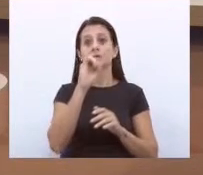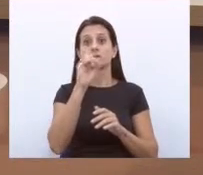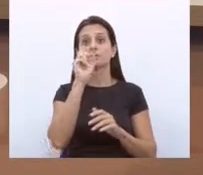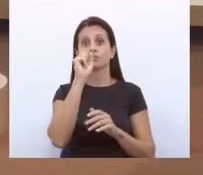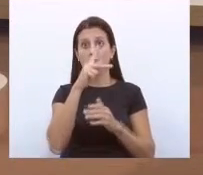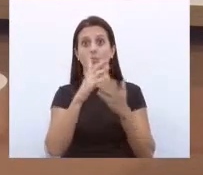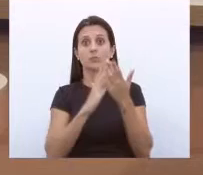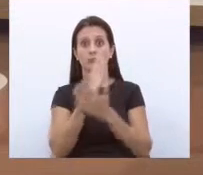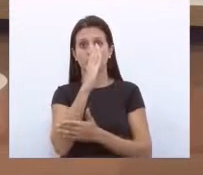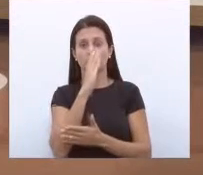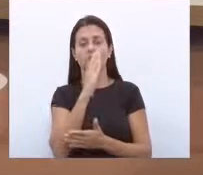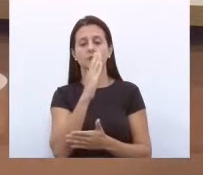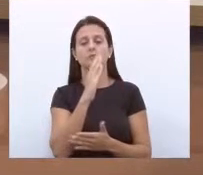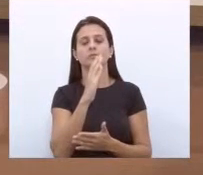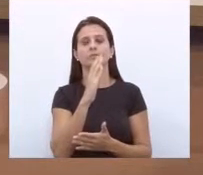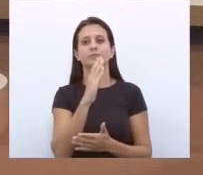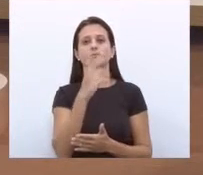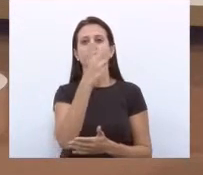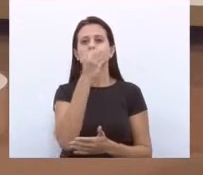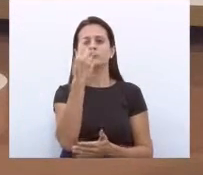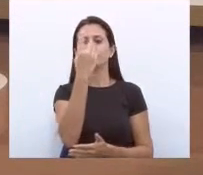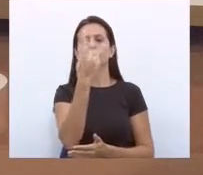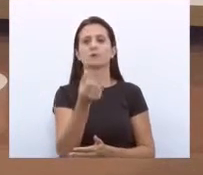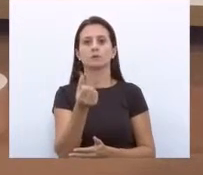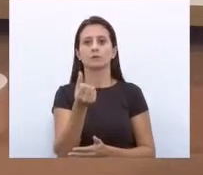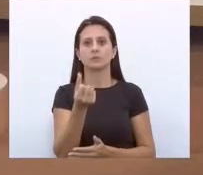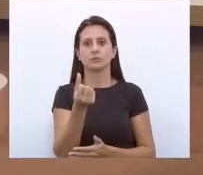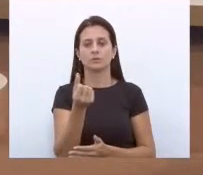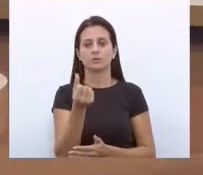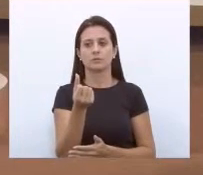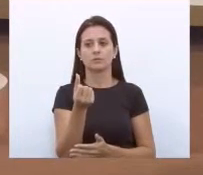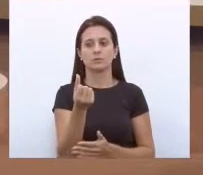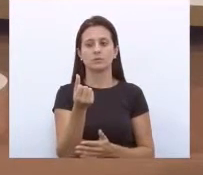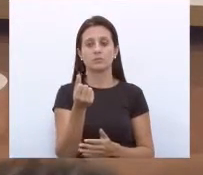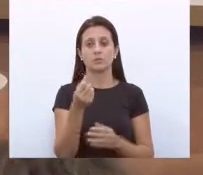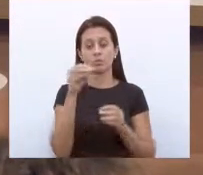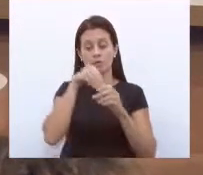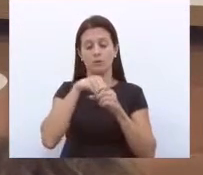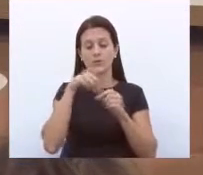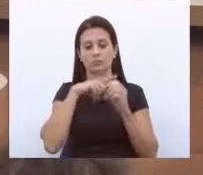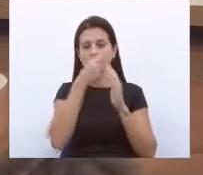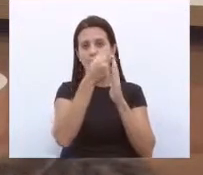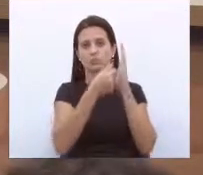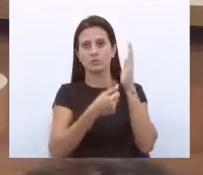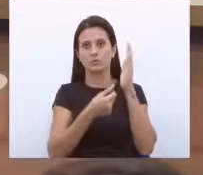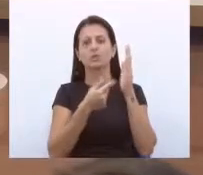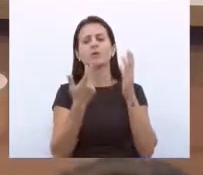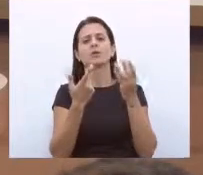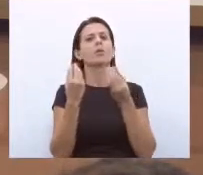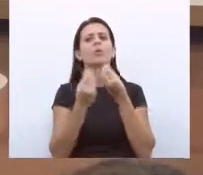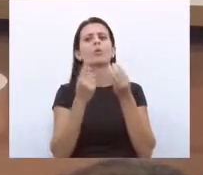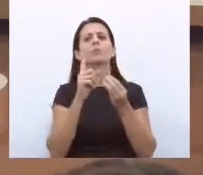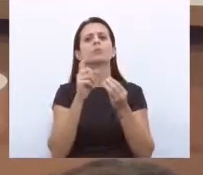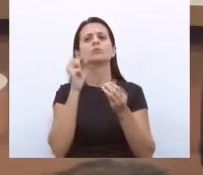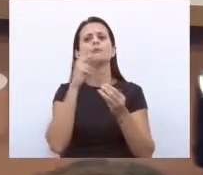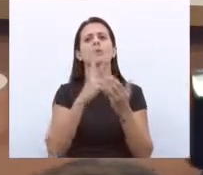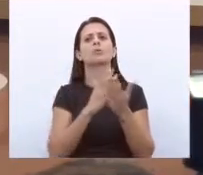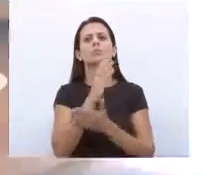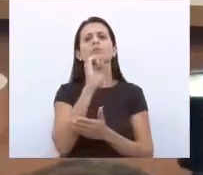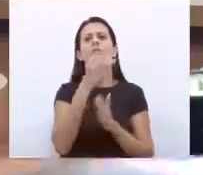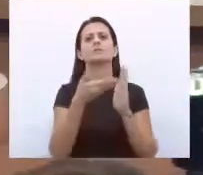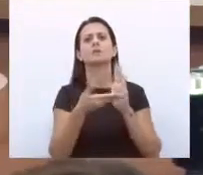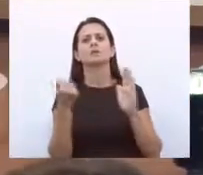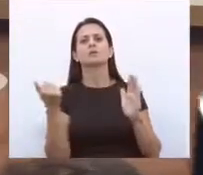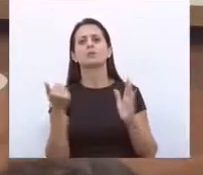aprovado para 2016, dentro do orçamento? E como ele não foi aprovado, foi retirado? Qual